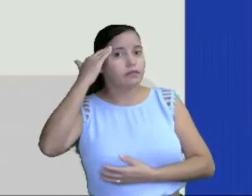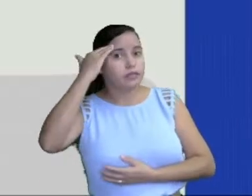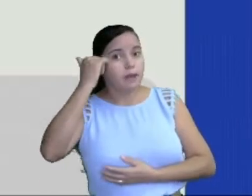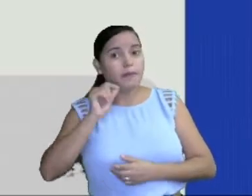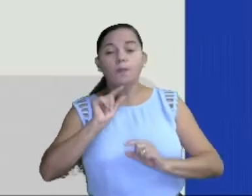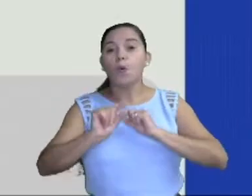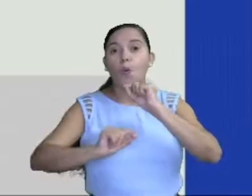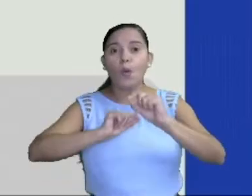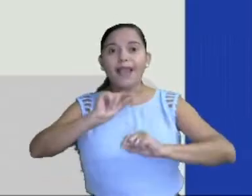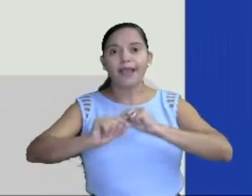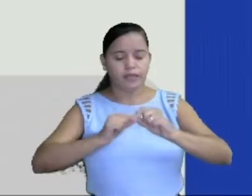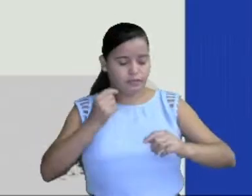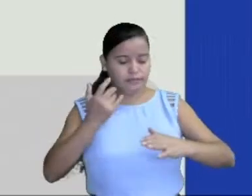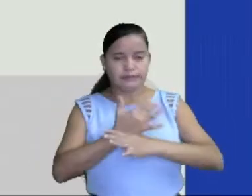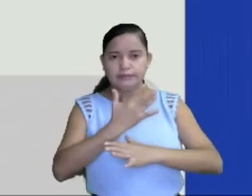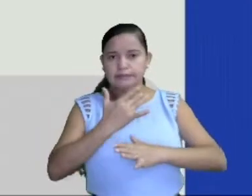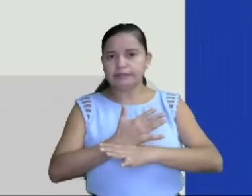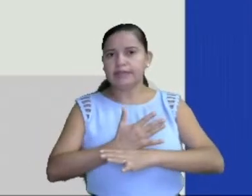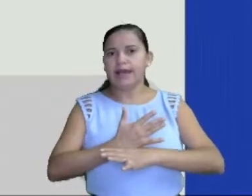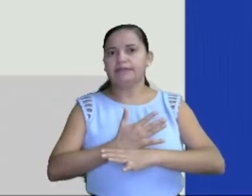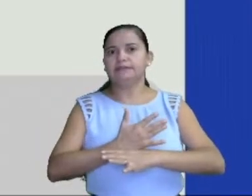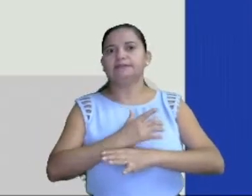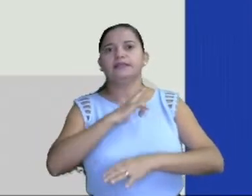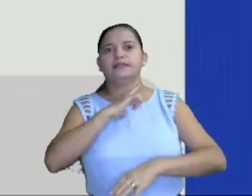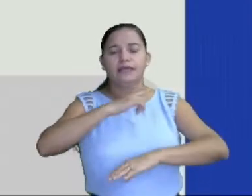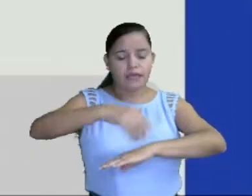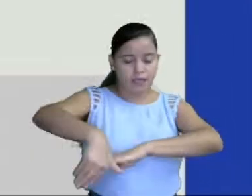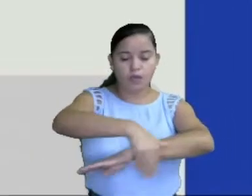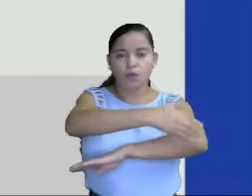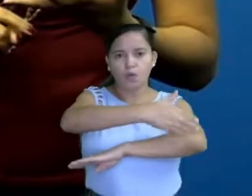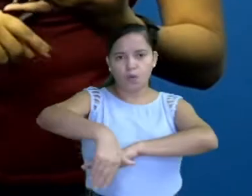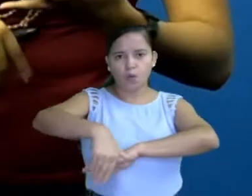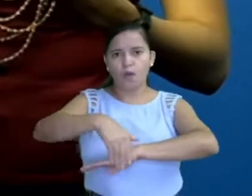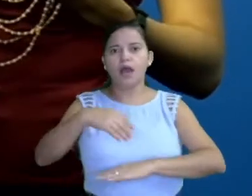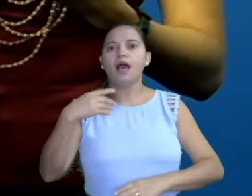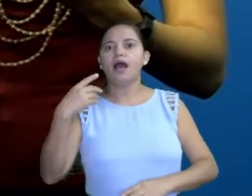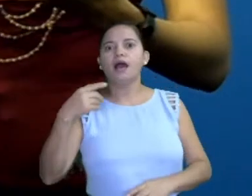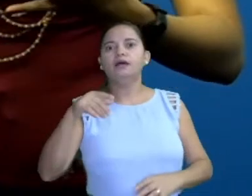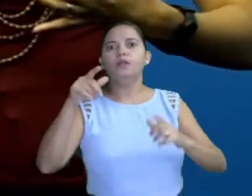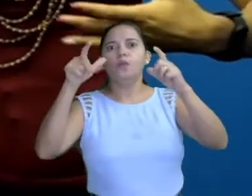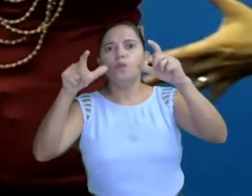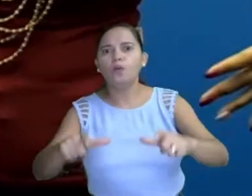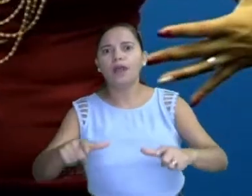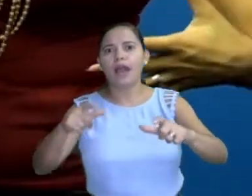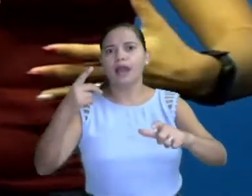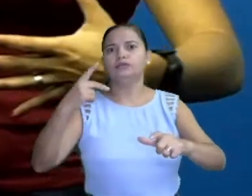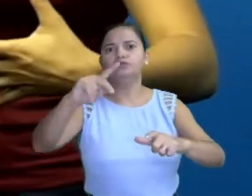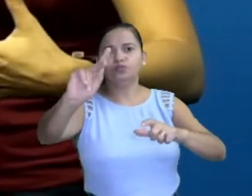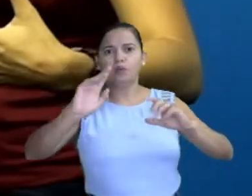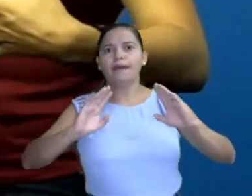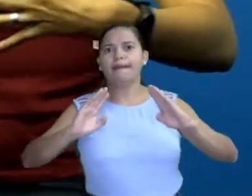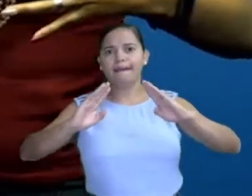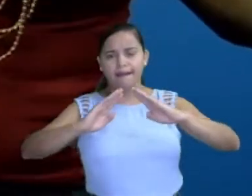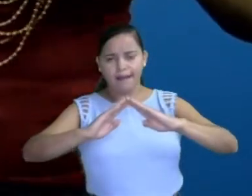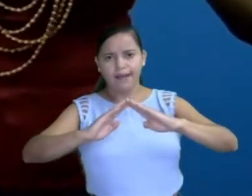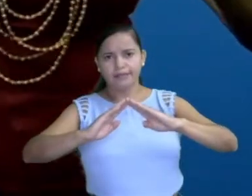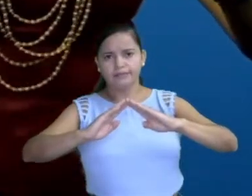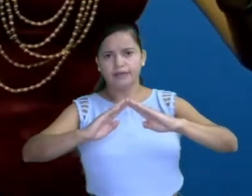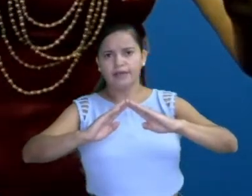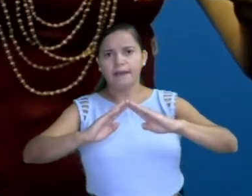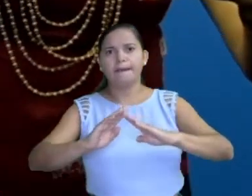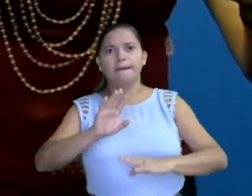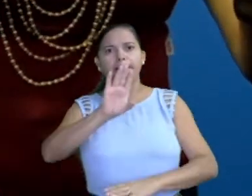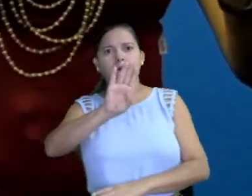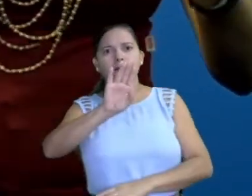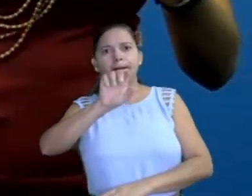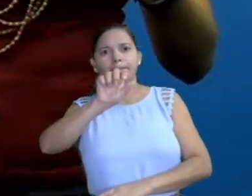cidades são compostas por ruas, é ou não é? Aí no seu bairro, não tem o seu grande bairro, olha aí, ó, bairros, não tem